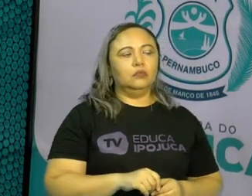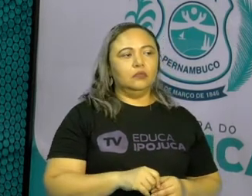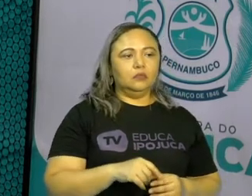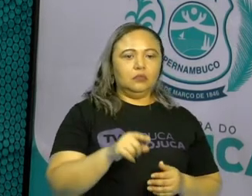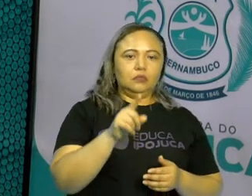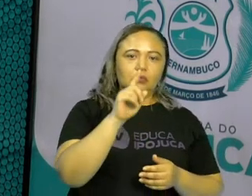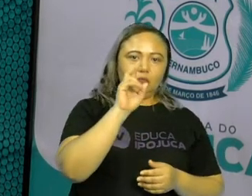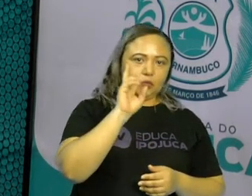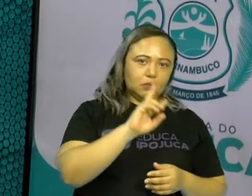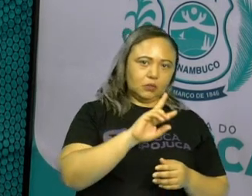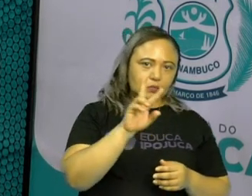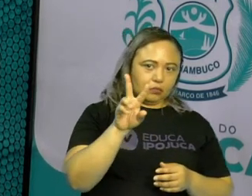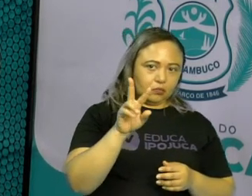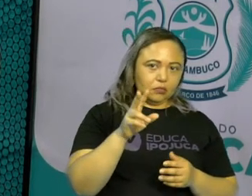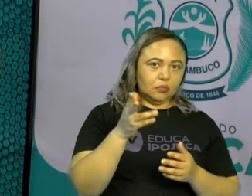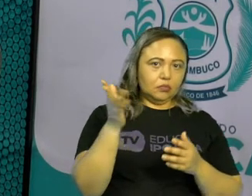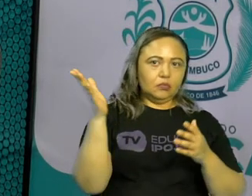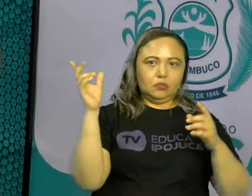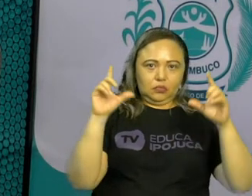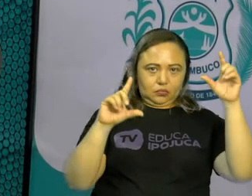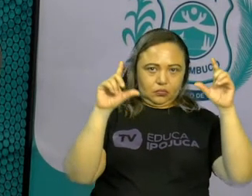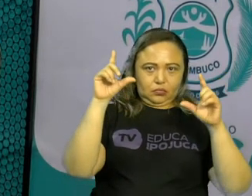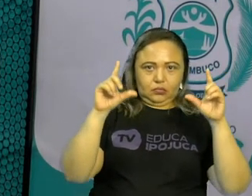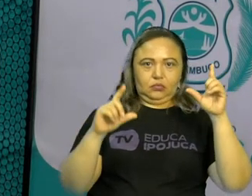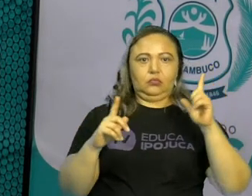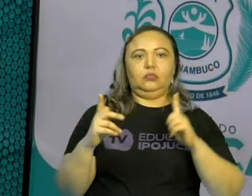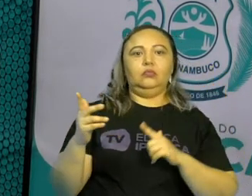da imagem, da tela